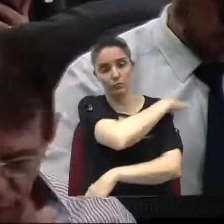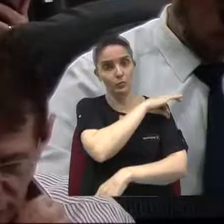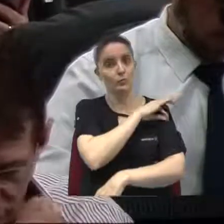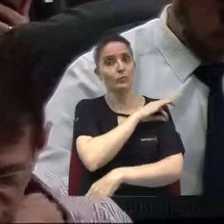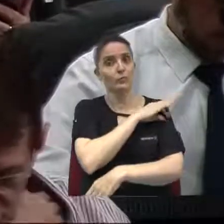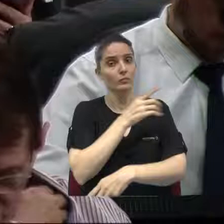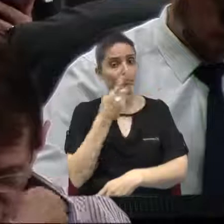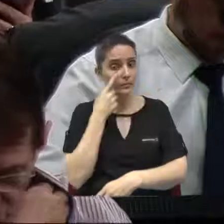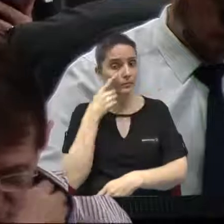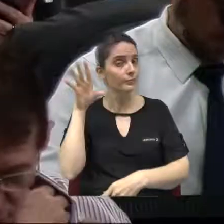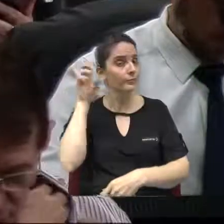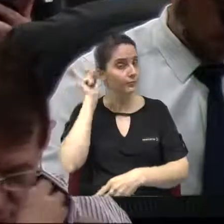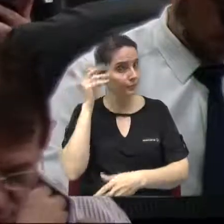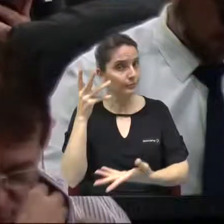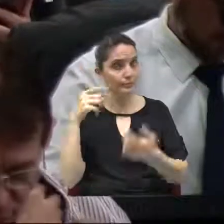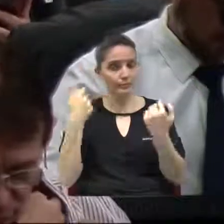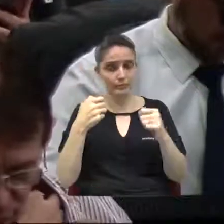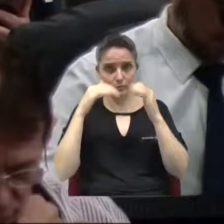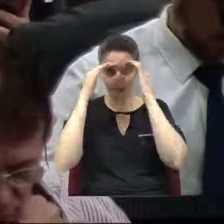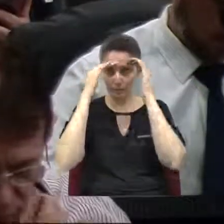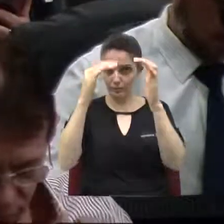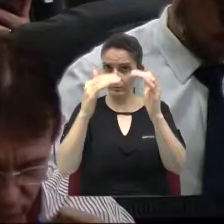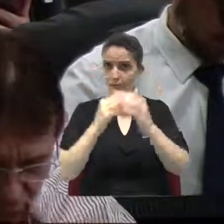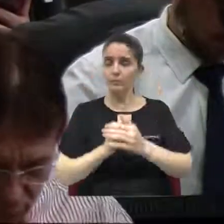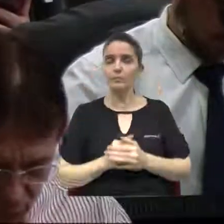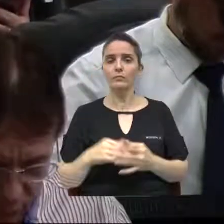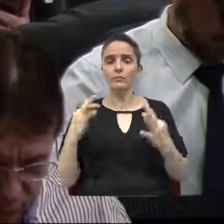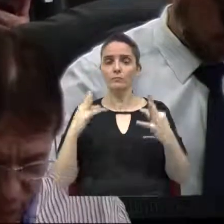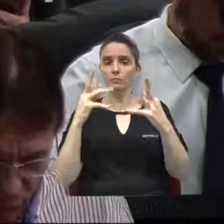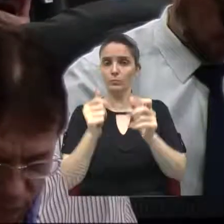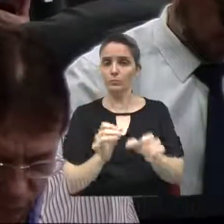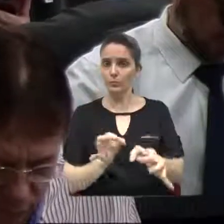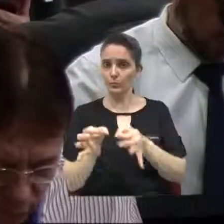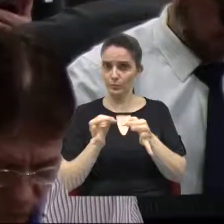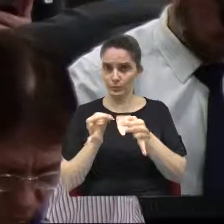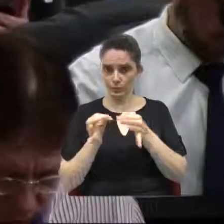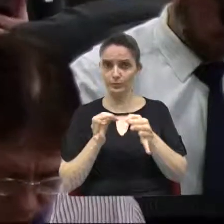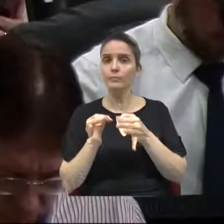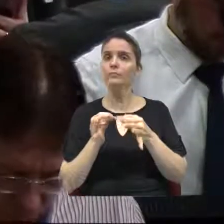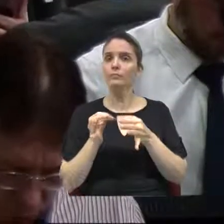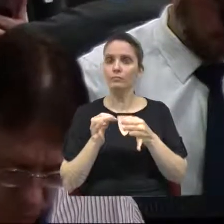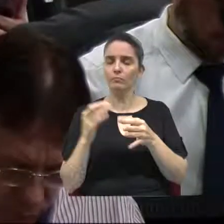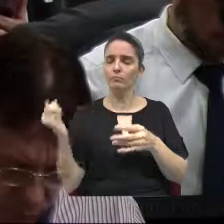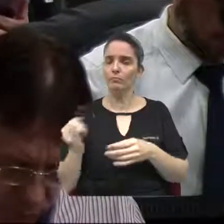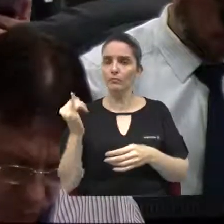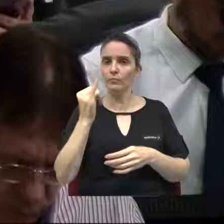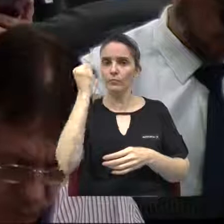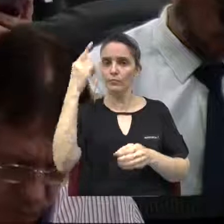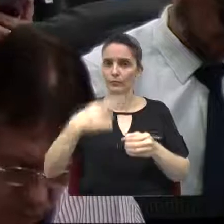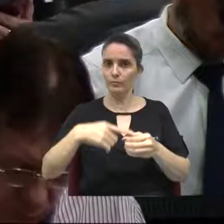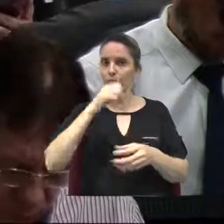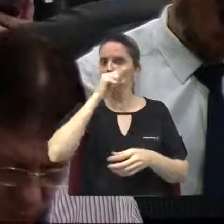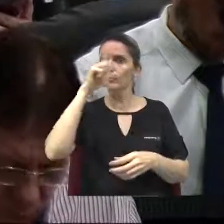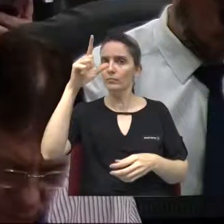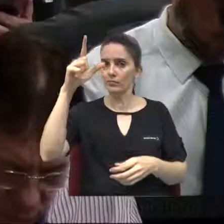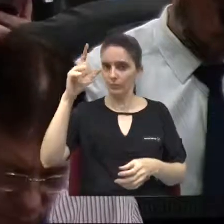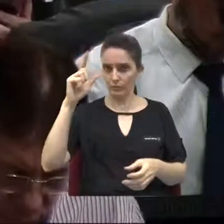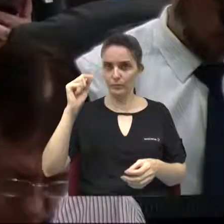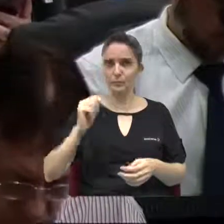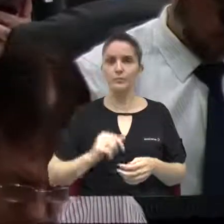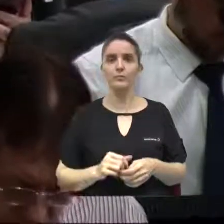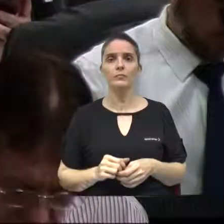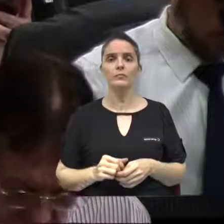ouvindo, para que se cumpra, não só o meu, mas também o do senhor, que é de grande valia para a cidade de Limeira e para